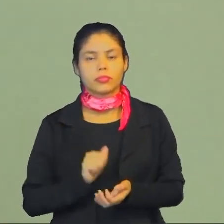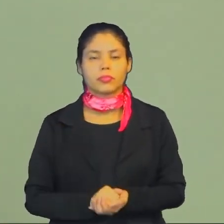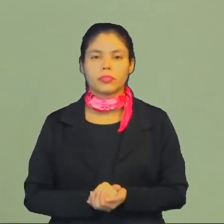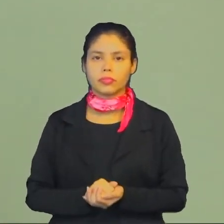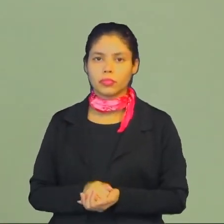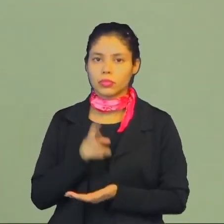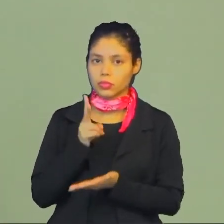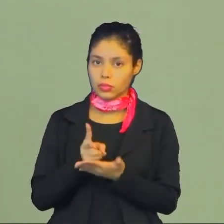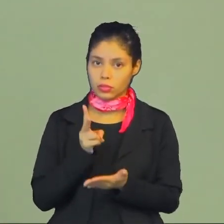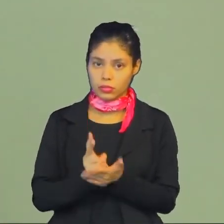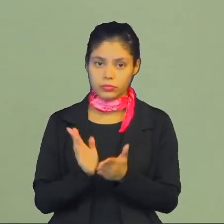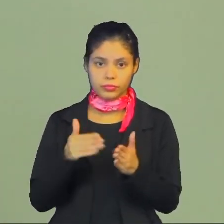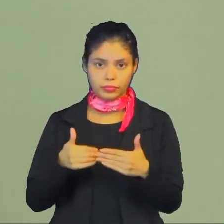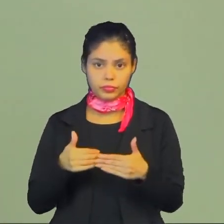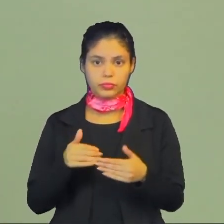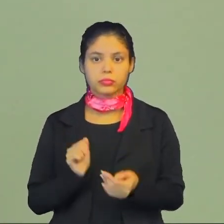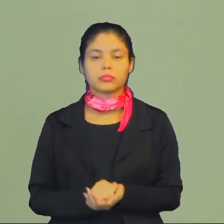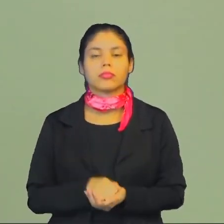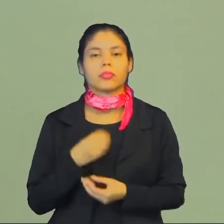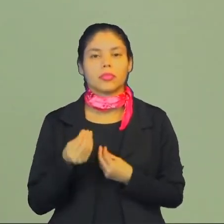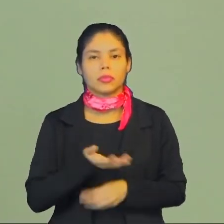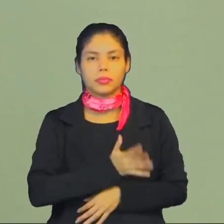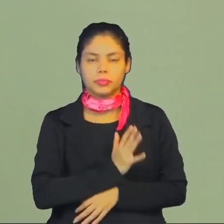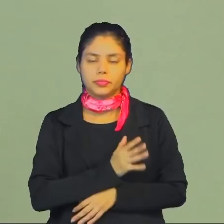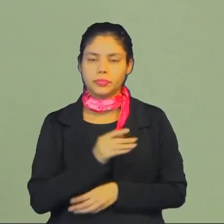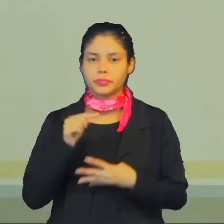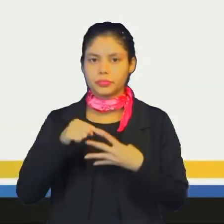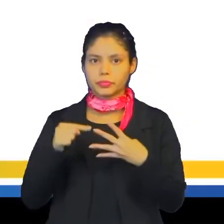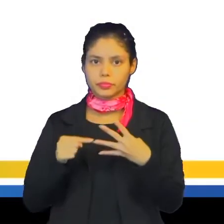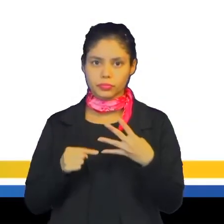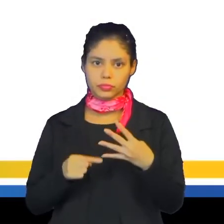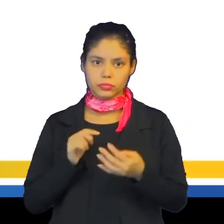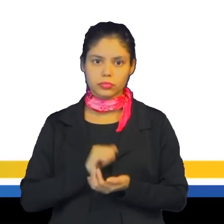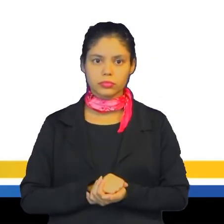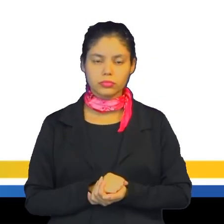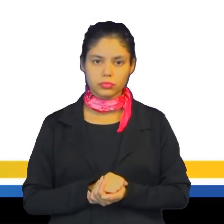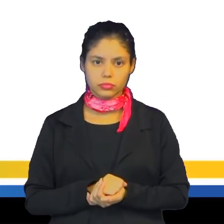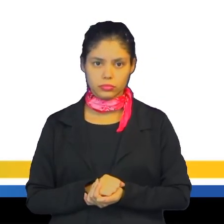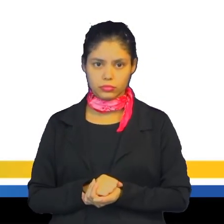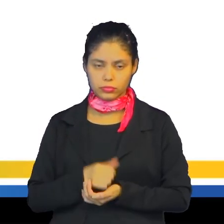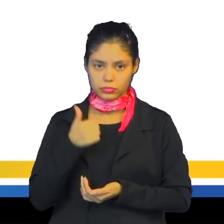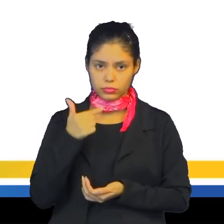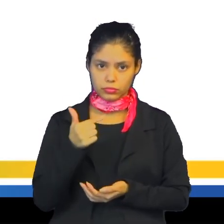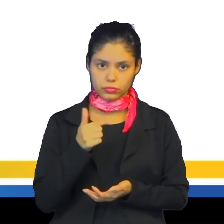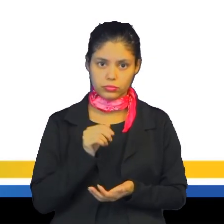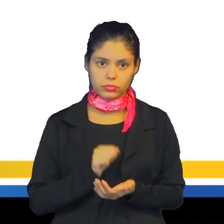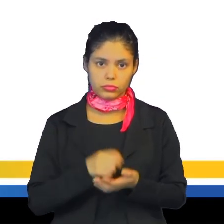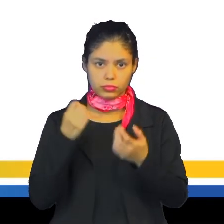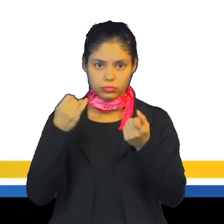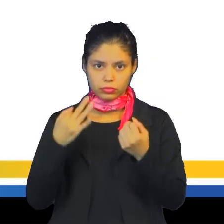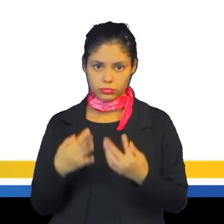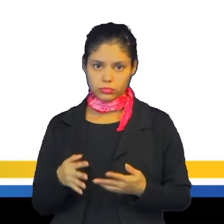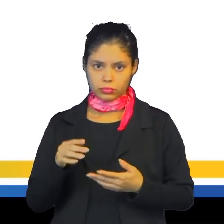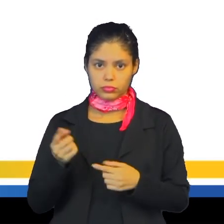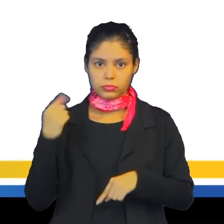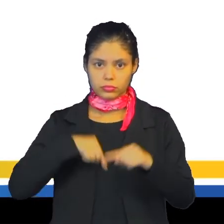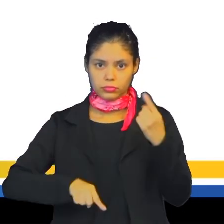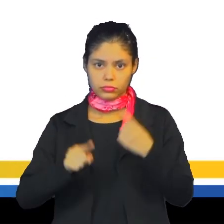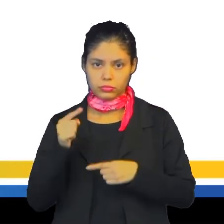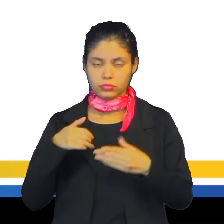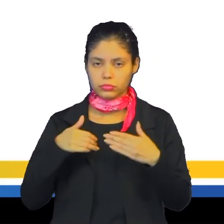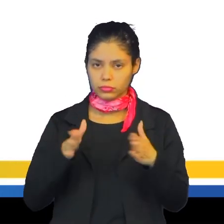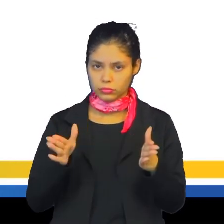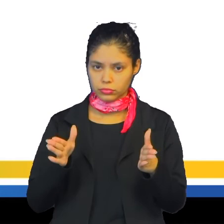circulatório sempre vai ser fechado aí, com o coração com 4 cavidades. Questão número 2. Explique a circulação do